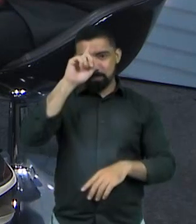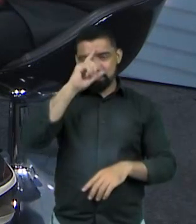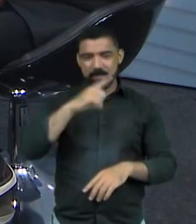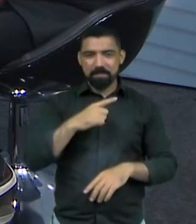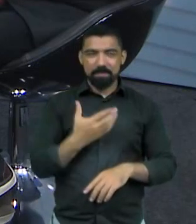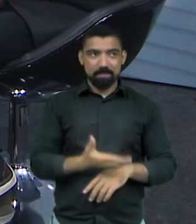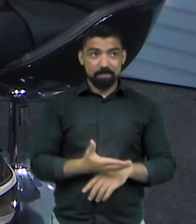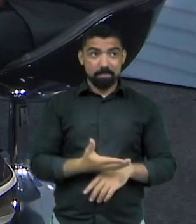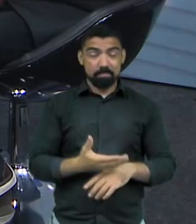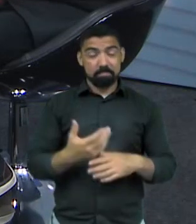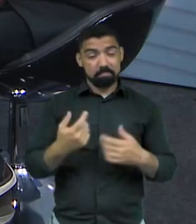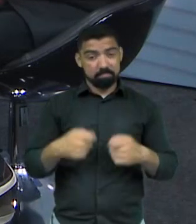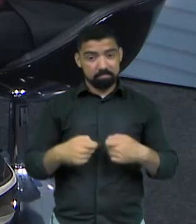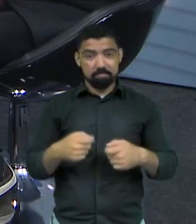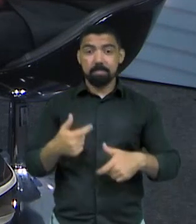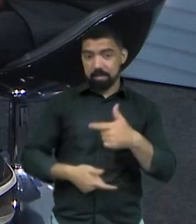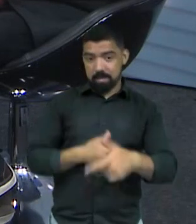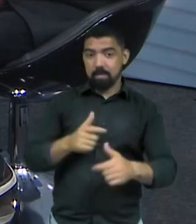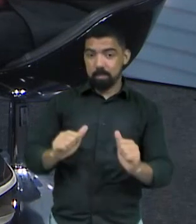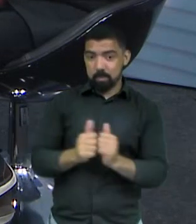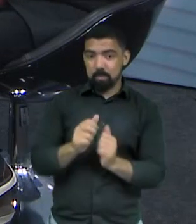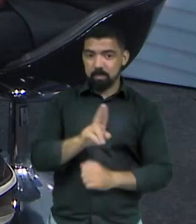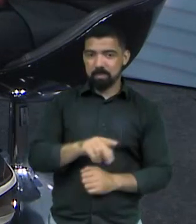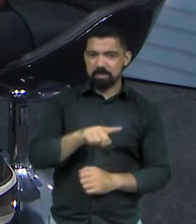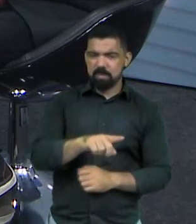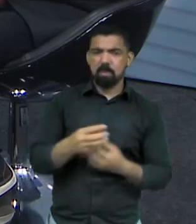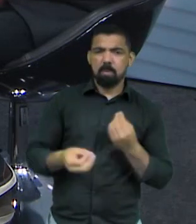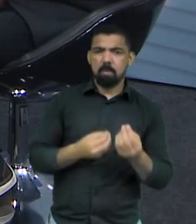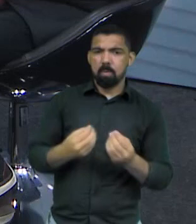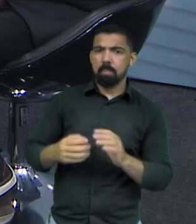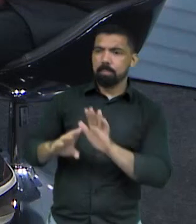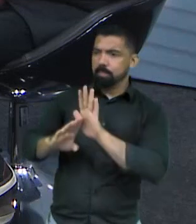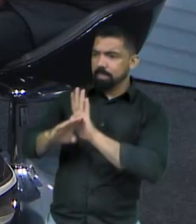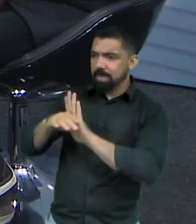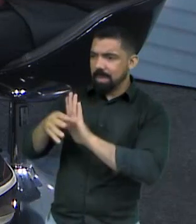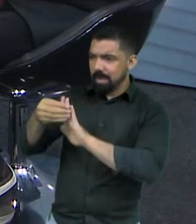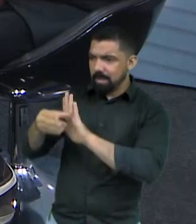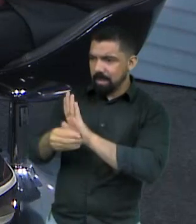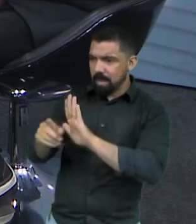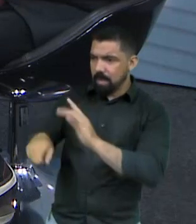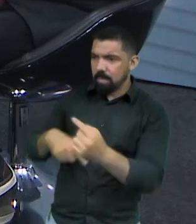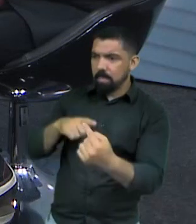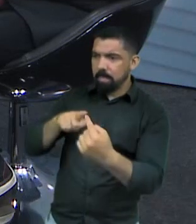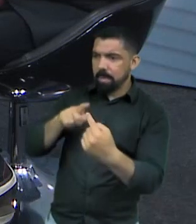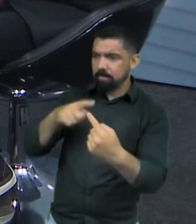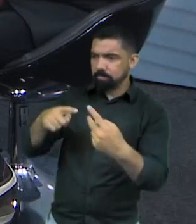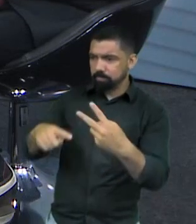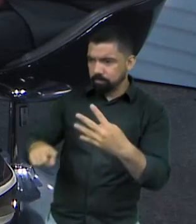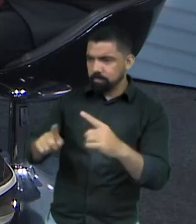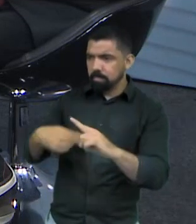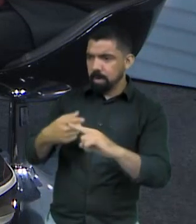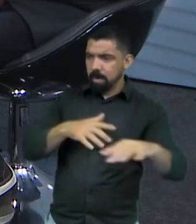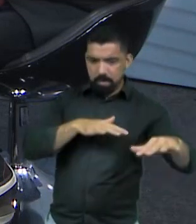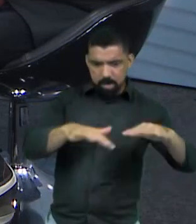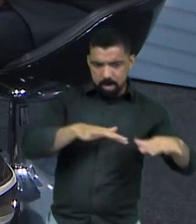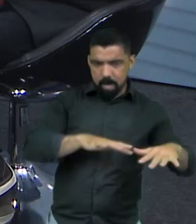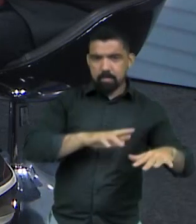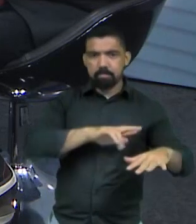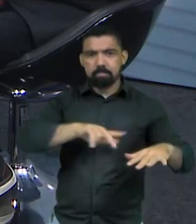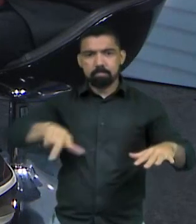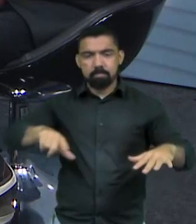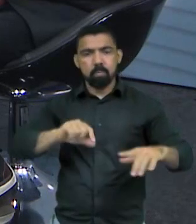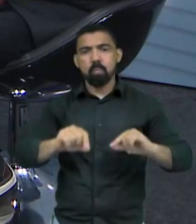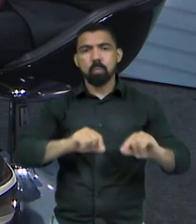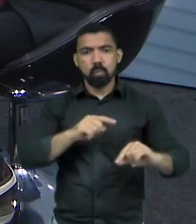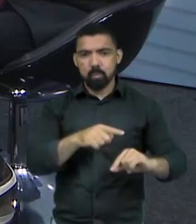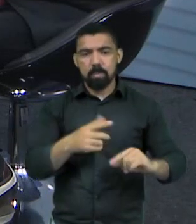aí você tem que atuar sobre ele. Com o quê? Com indicadores, com as metas e acompanhando as ações que nada mais são